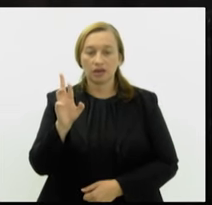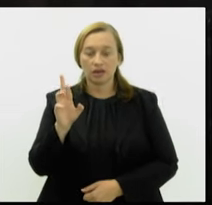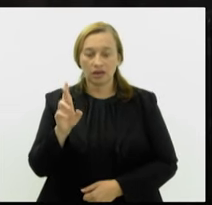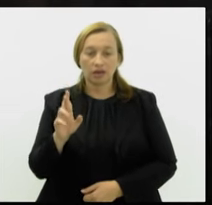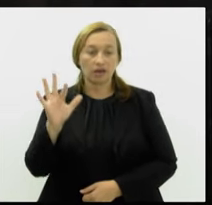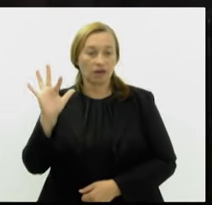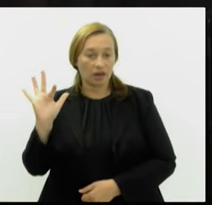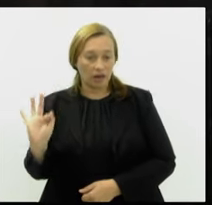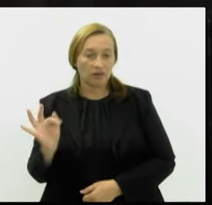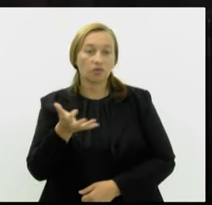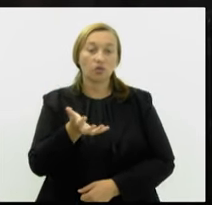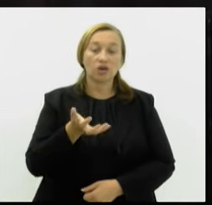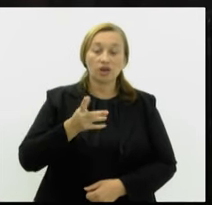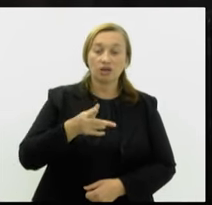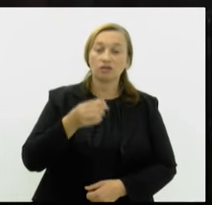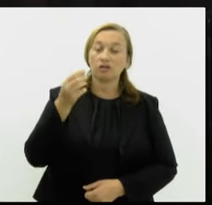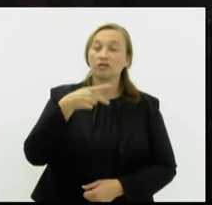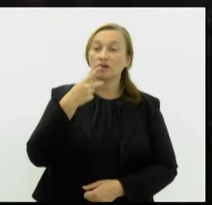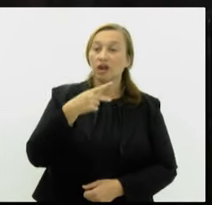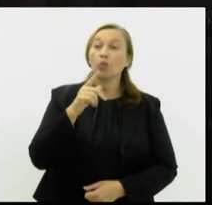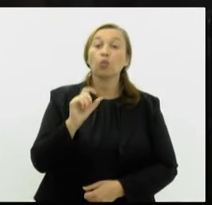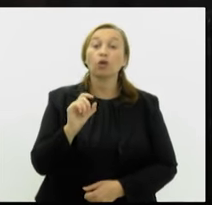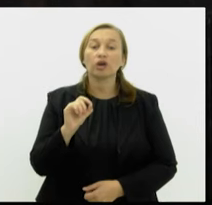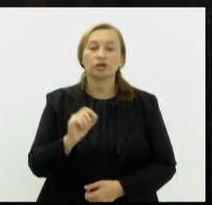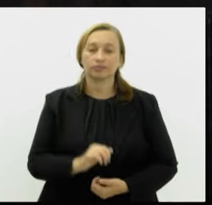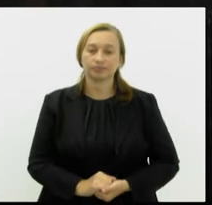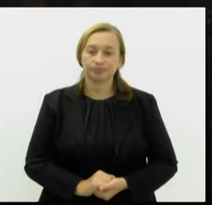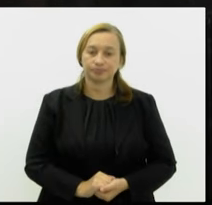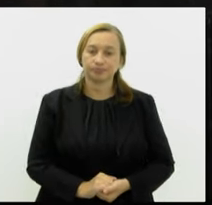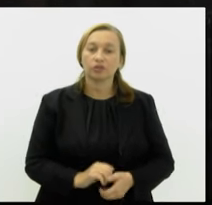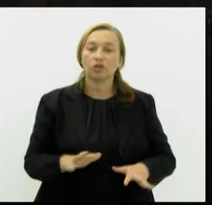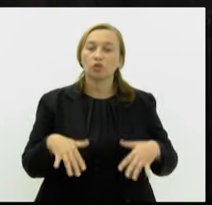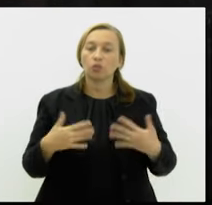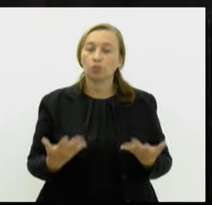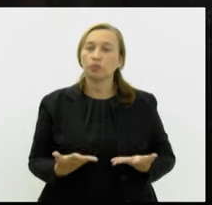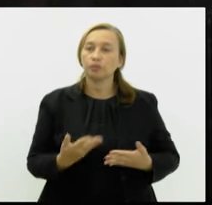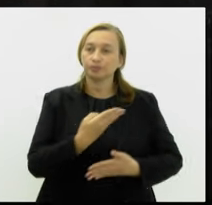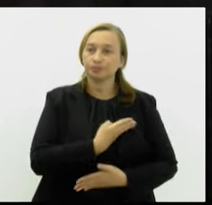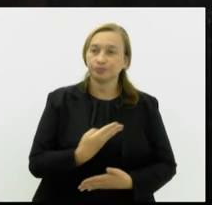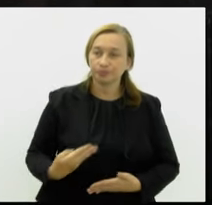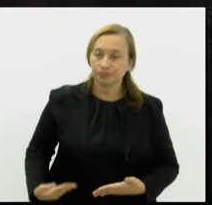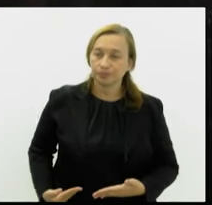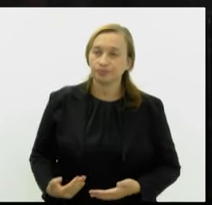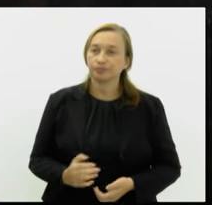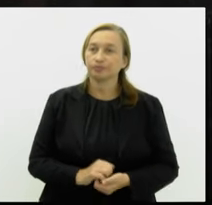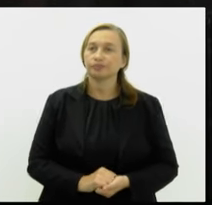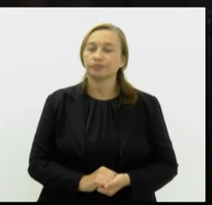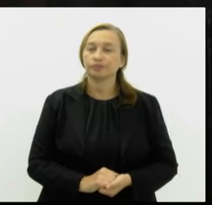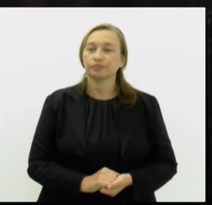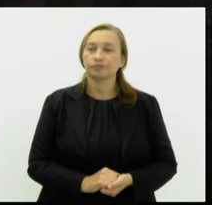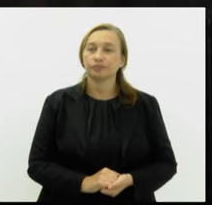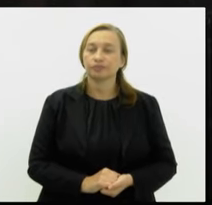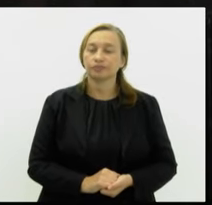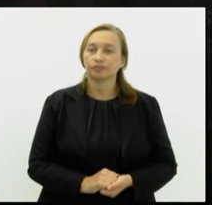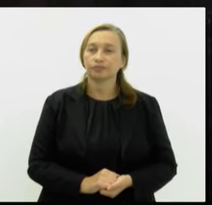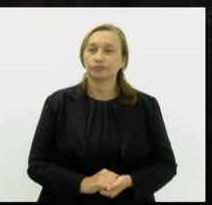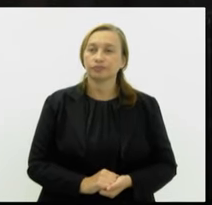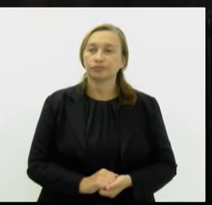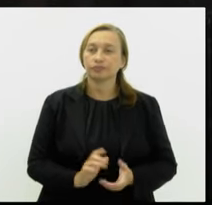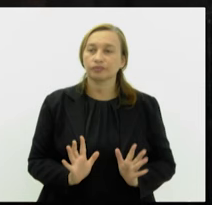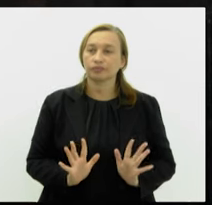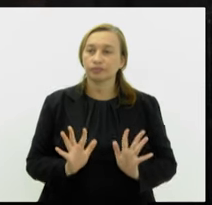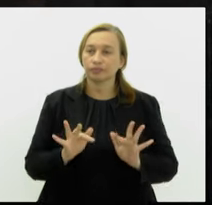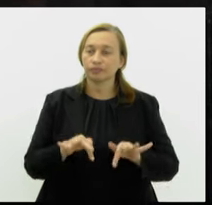O que eu quero dizer com isso? Quando o governo fecha a sua prestação